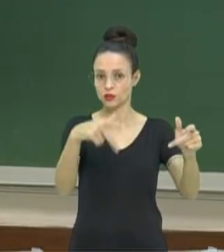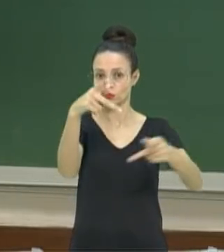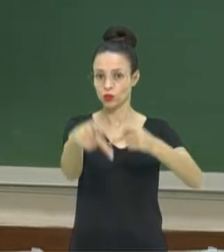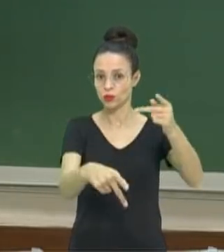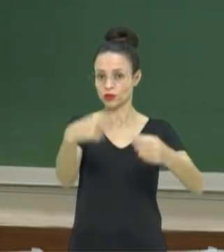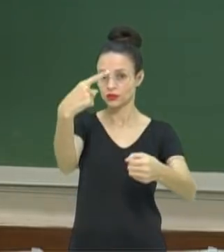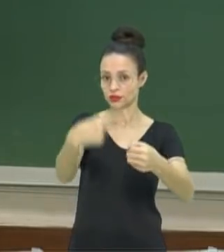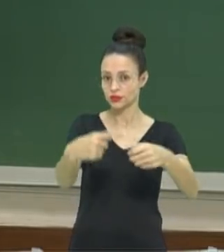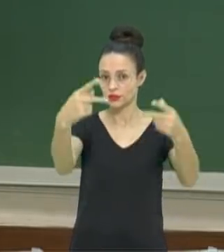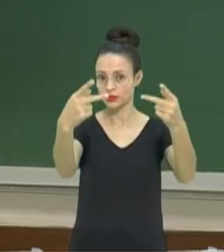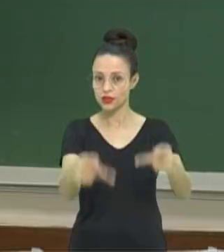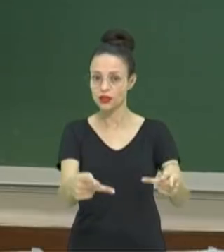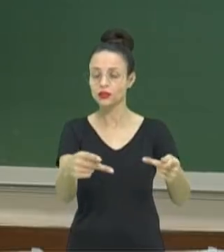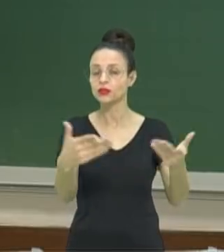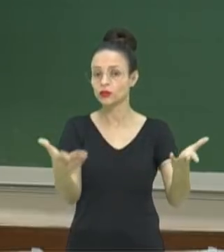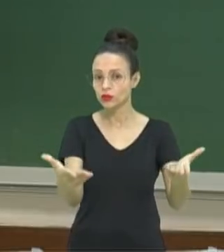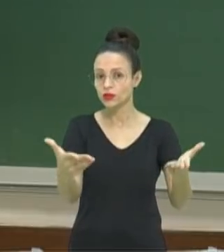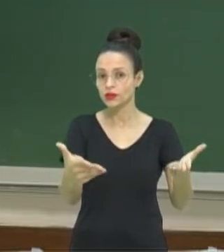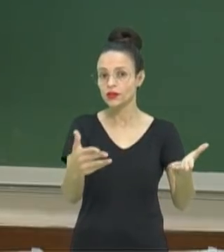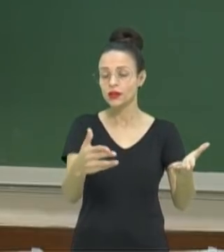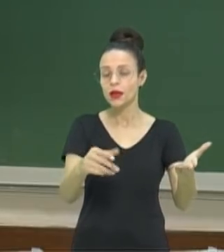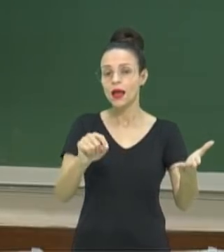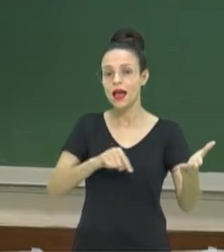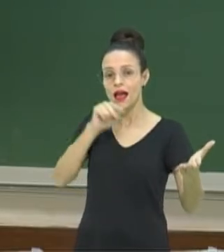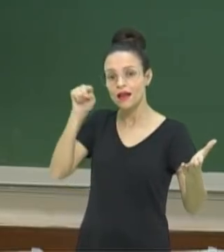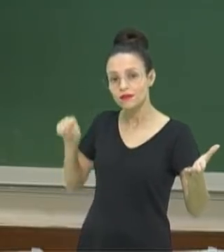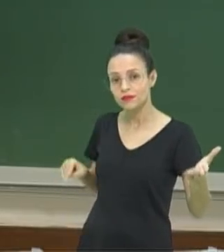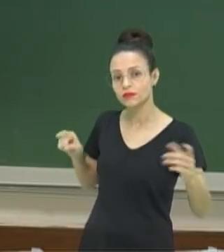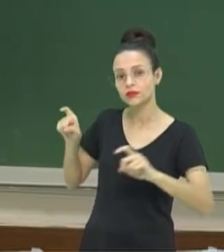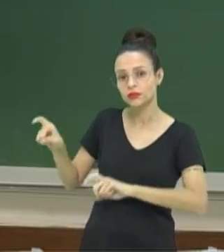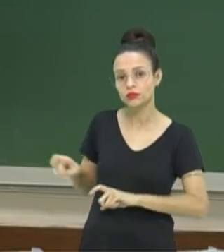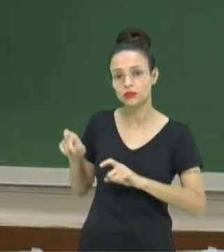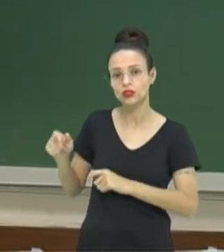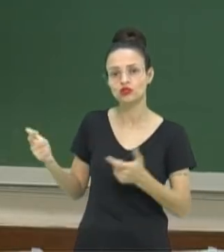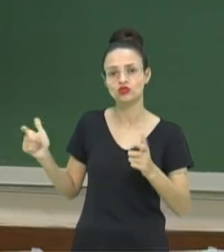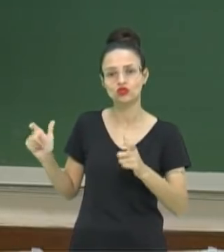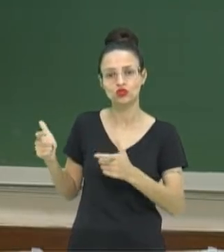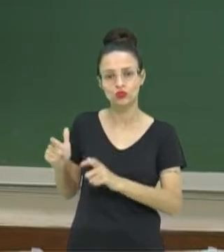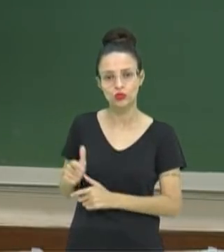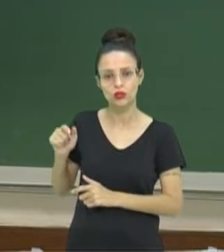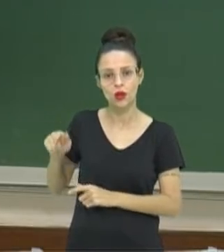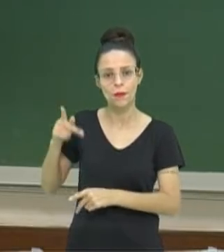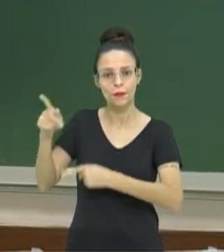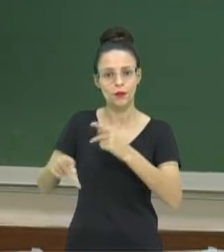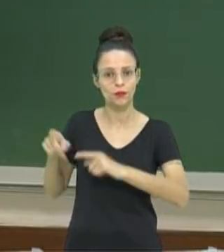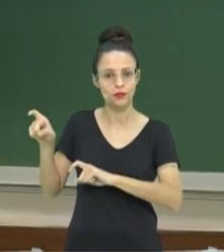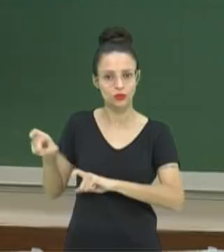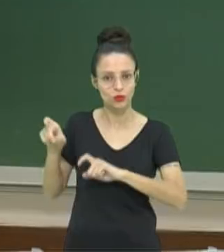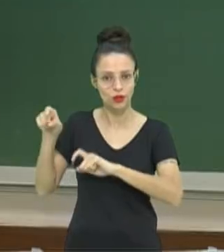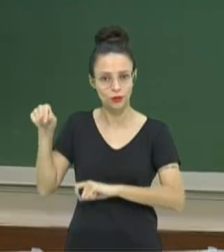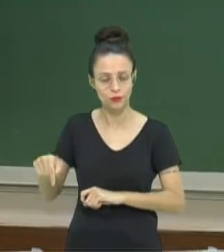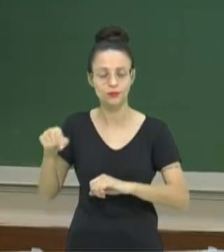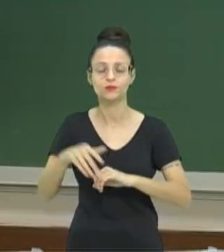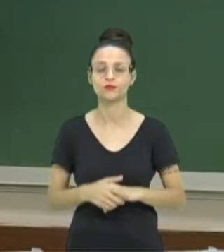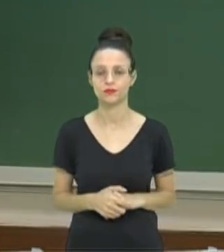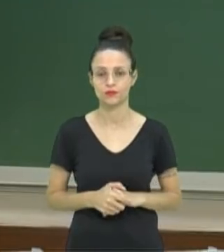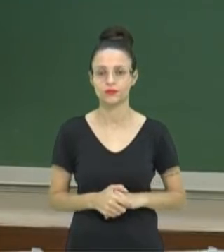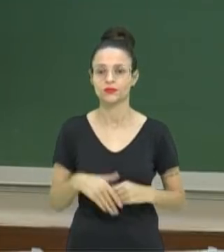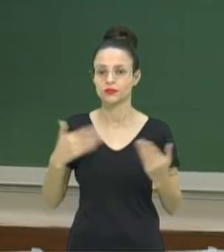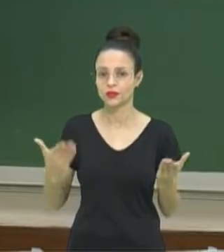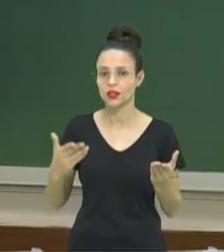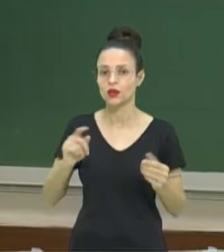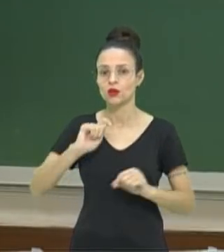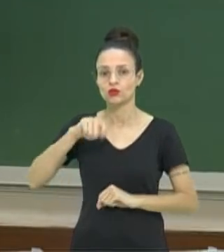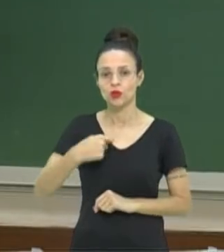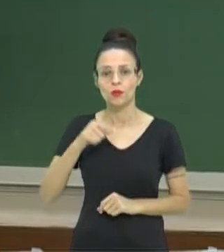cidade e o menor aumento ou a diminuição da população no espaço rural. Então, a ideia